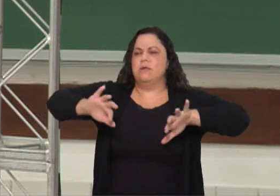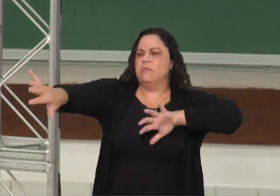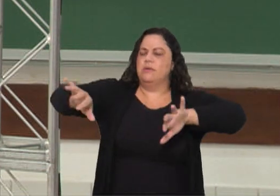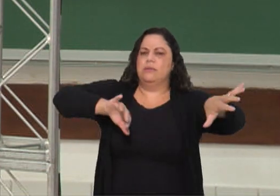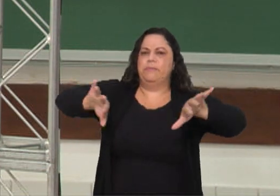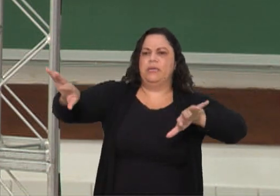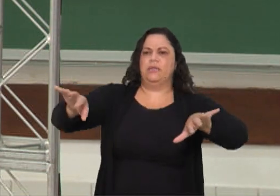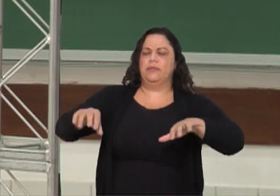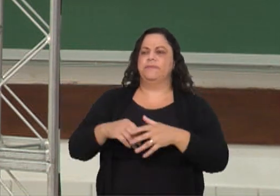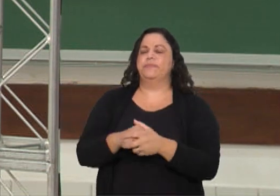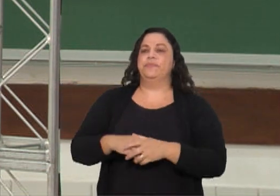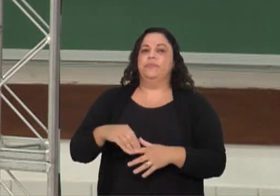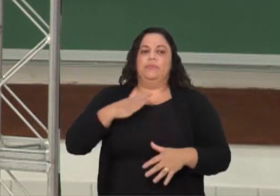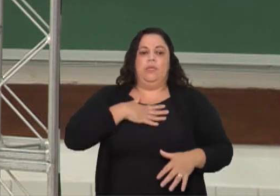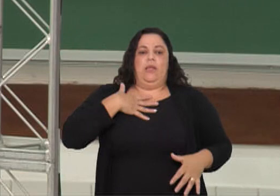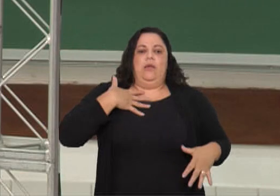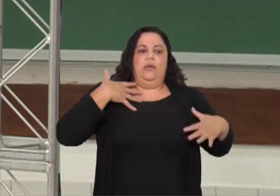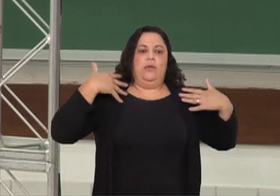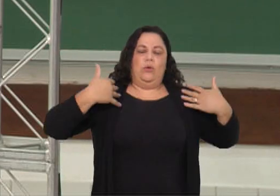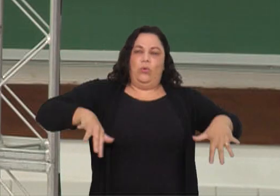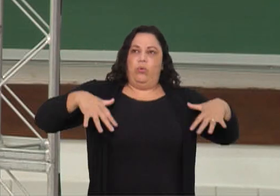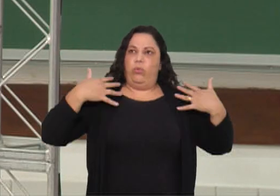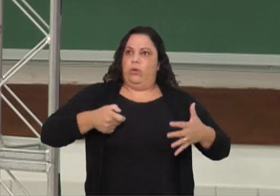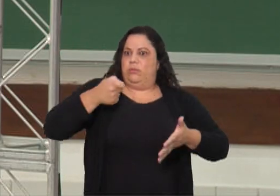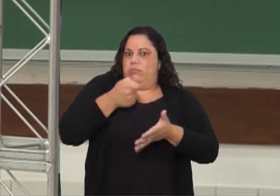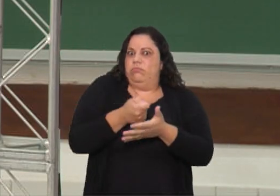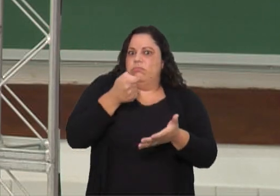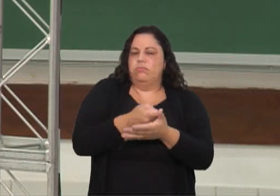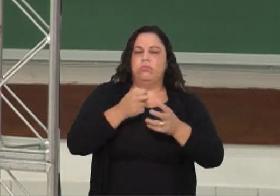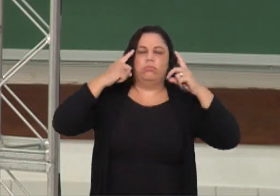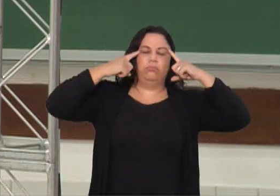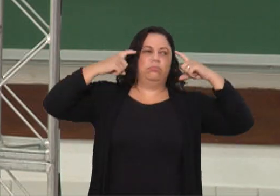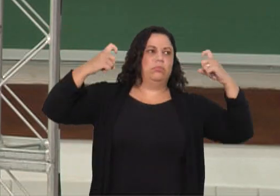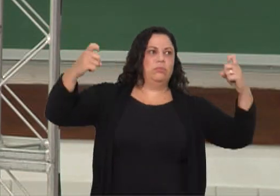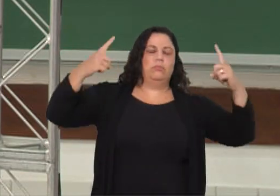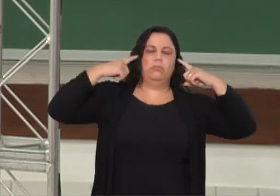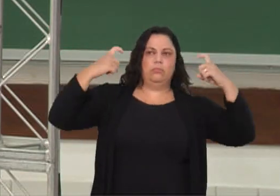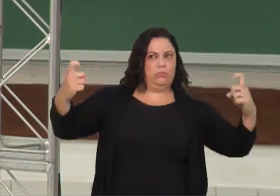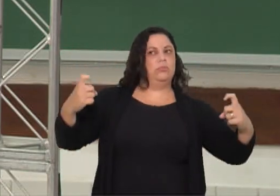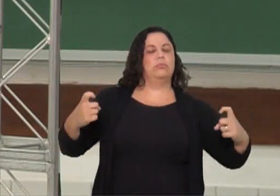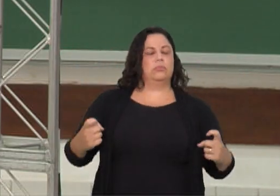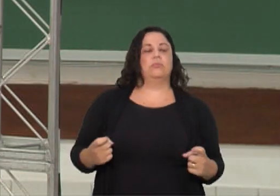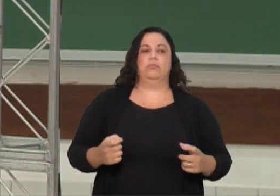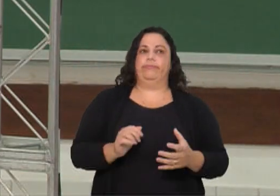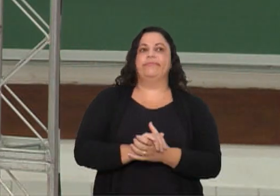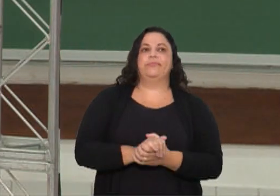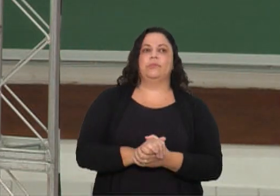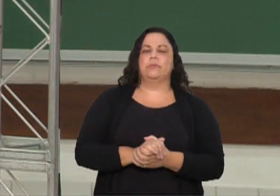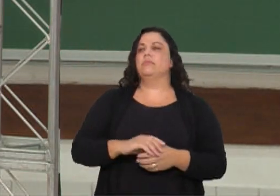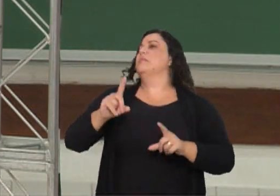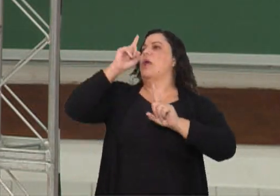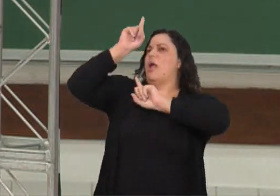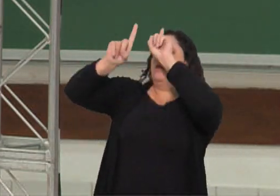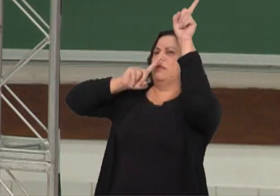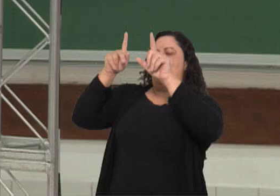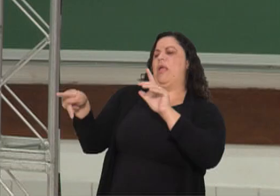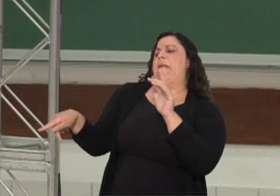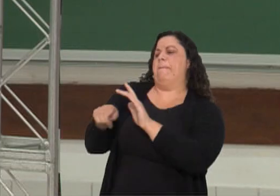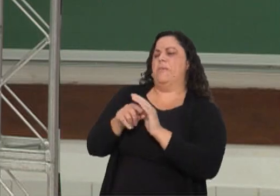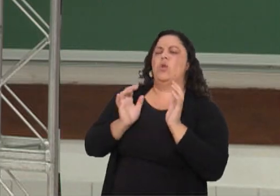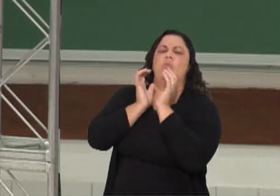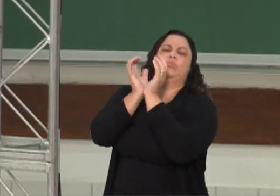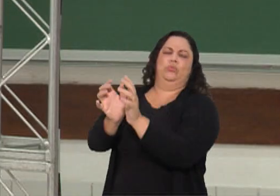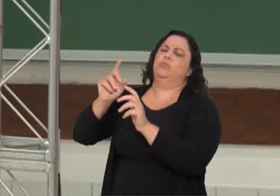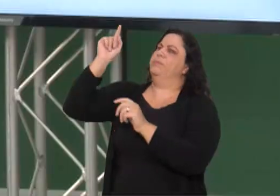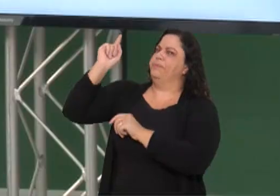ficavam espantados com o tipo de educação muito violenta, muito agressiva dos espartanos. A ideia dos caras é isso mesmo, fazer a criança passar